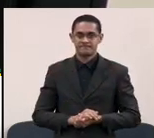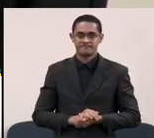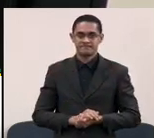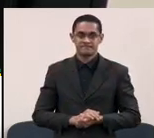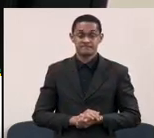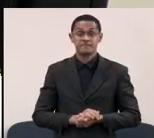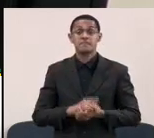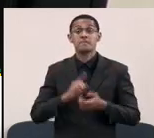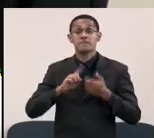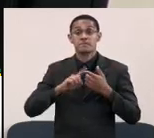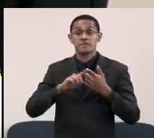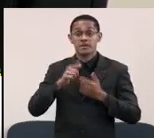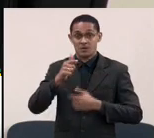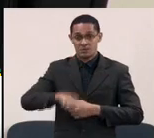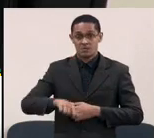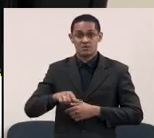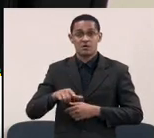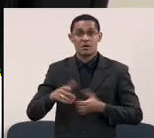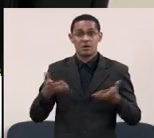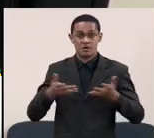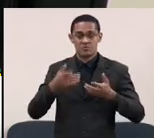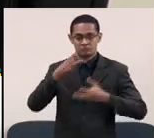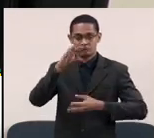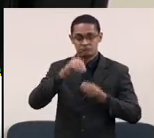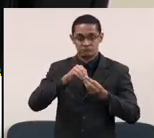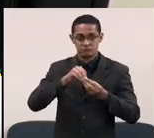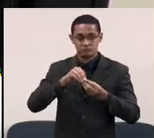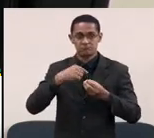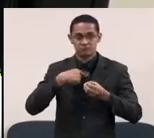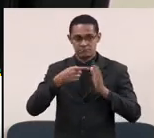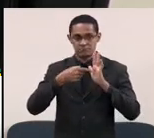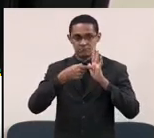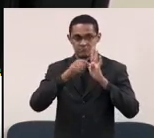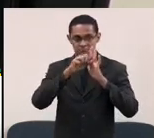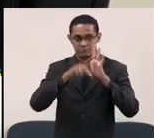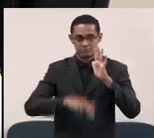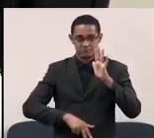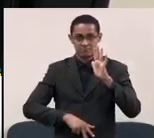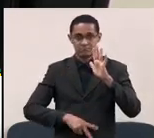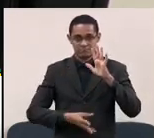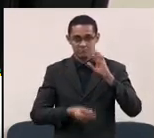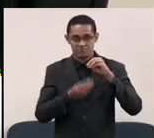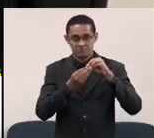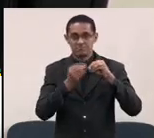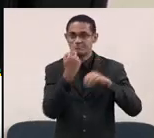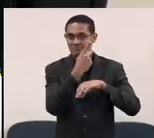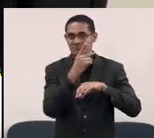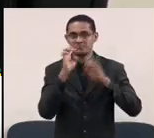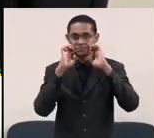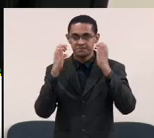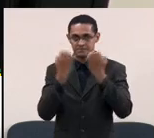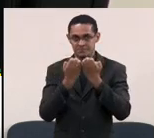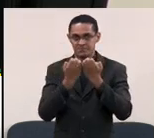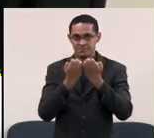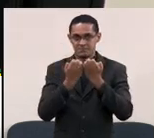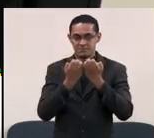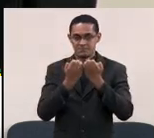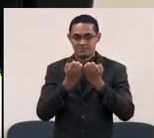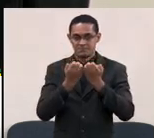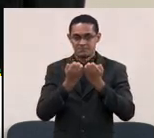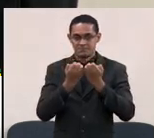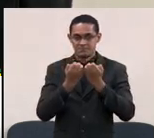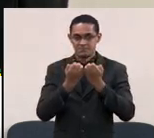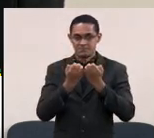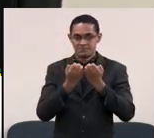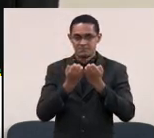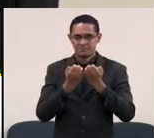passando para vocês o organograma que encerrou a apresentação lá o prefeito Clécio, dizendo o seguinte: quais os